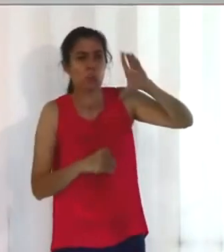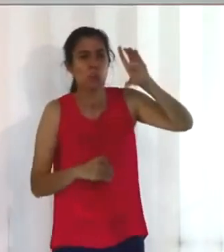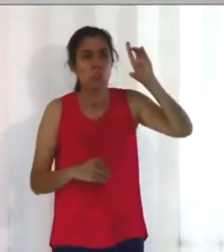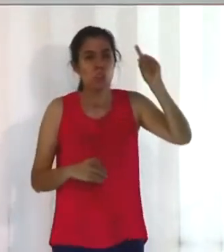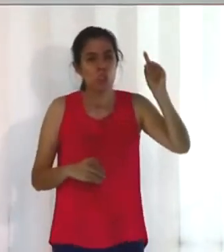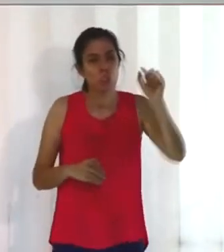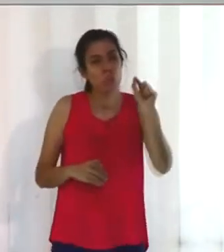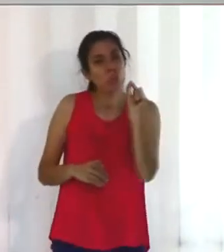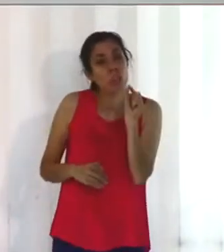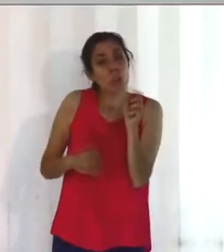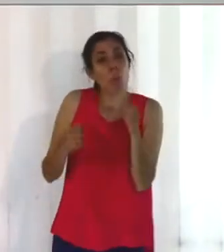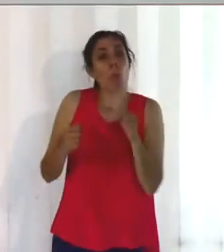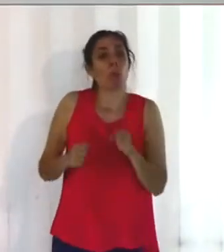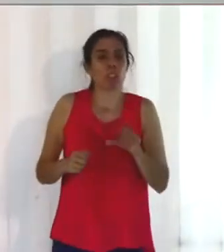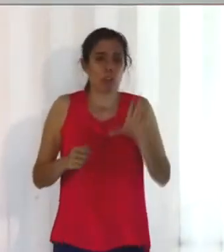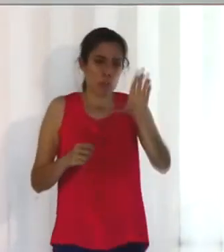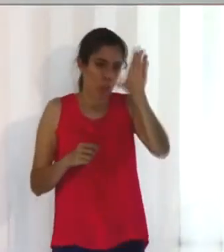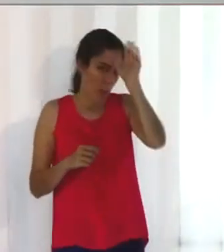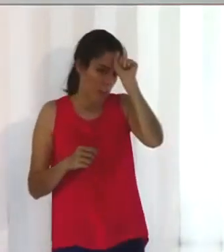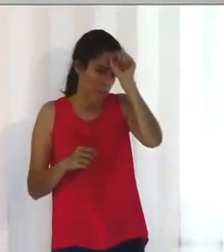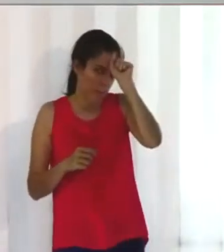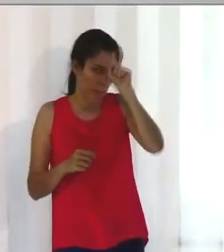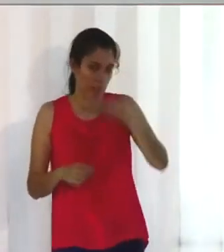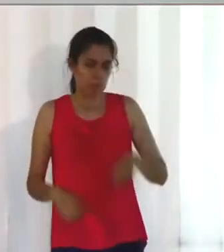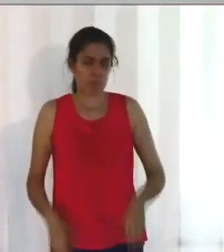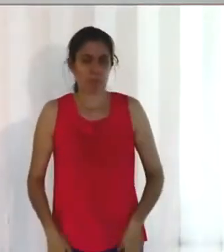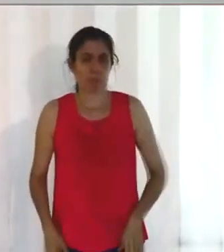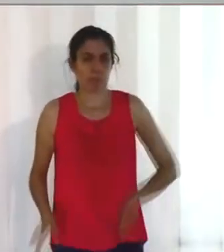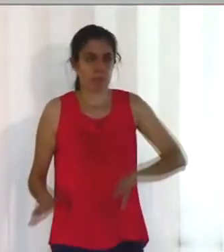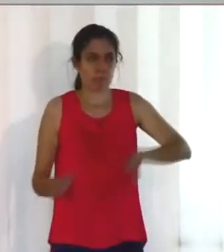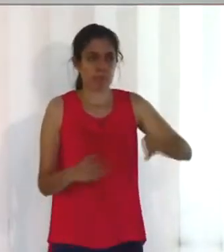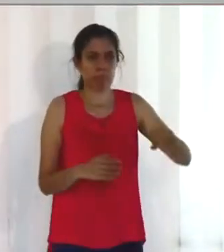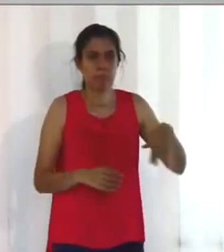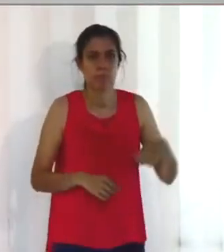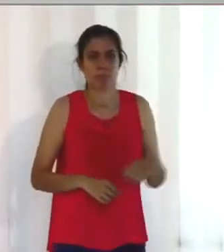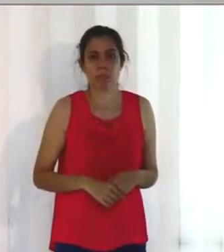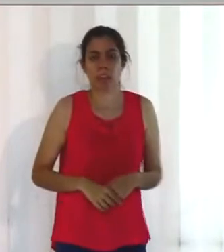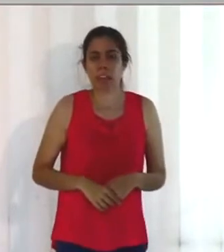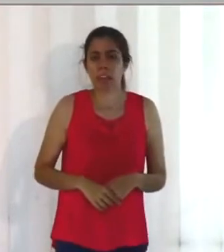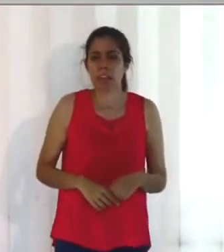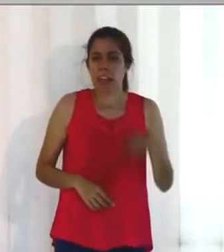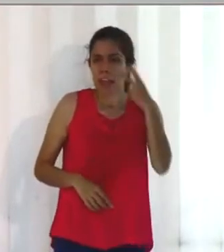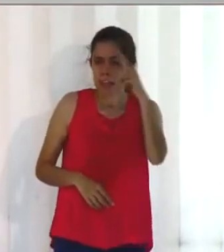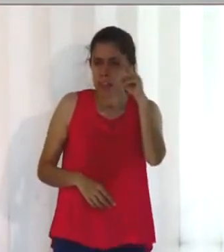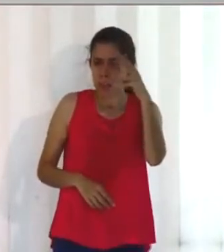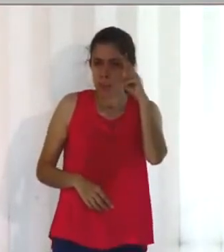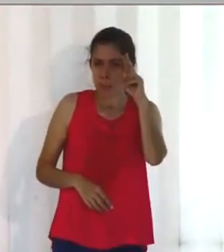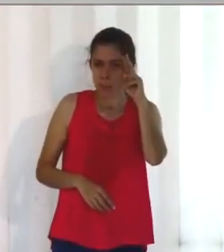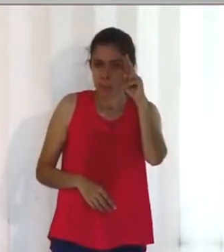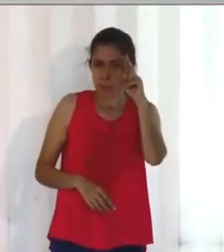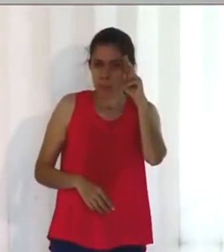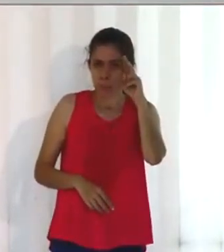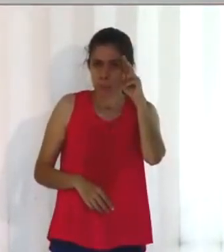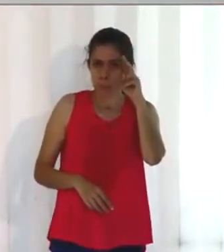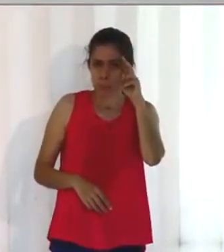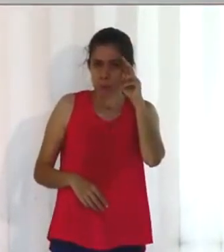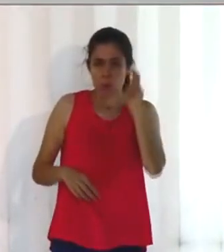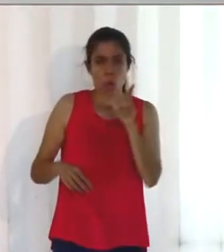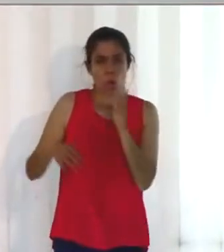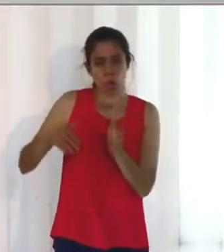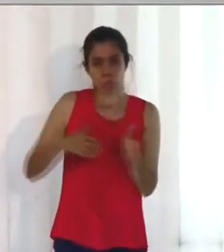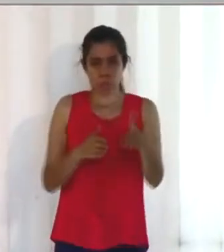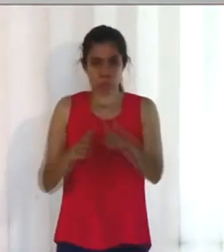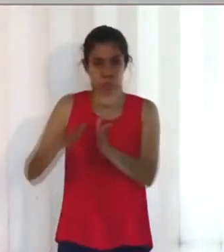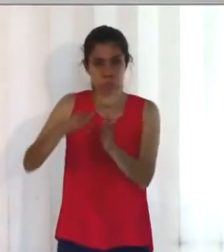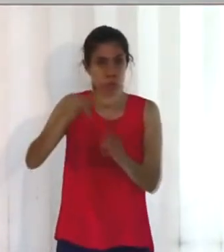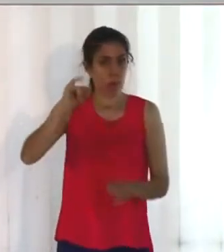aqui a história do rio chinês, o 3º maior rio do mundo, o Yangtze. O Yangtze, e eu digo que ele é o rio